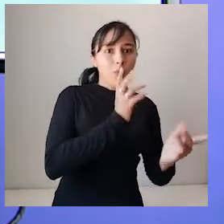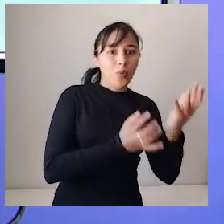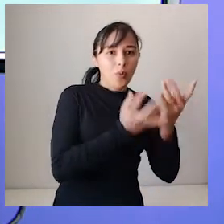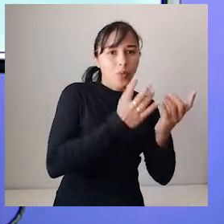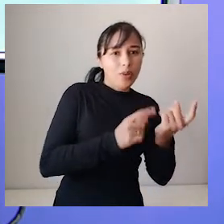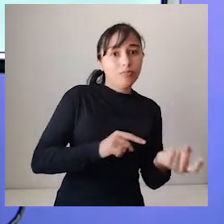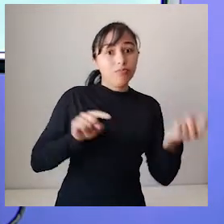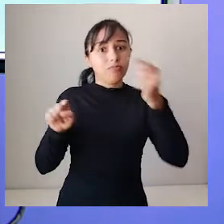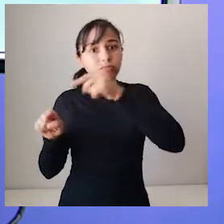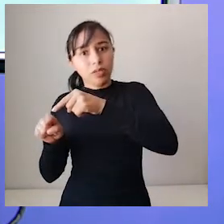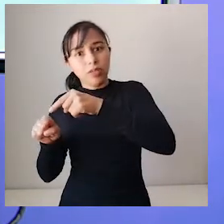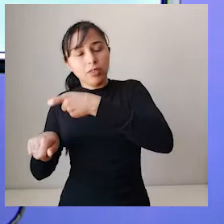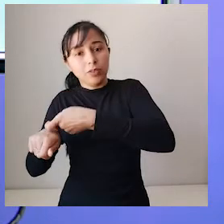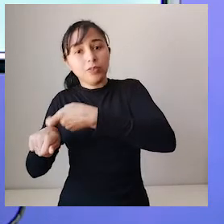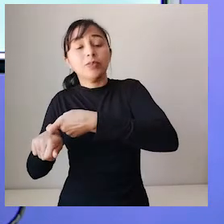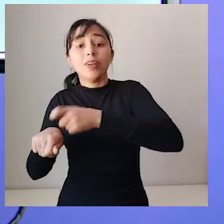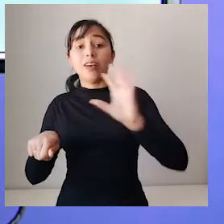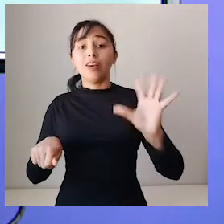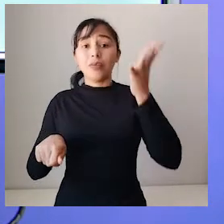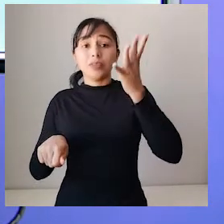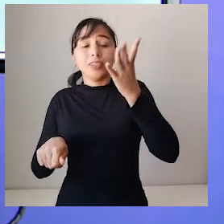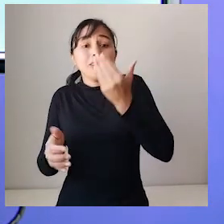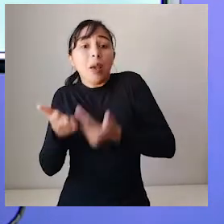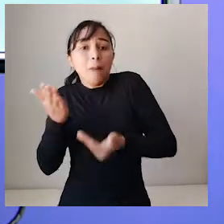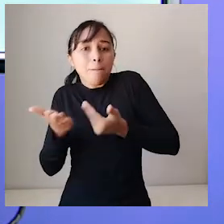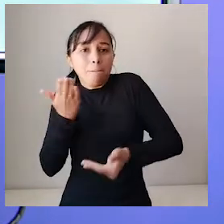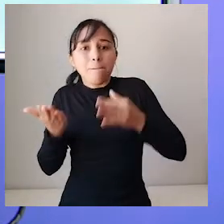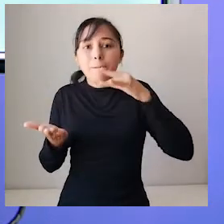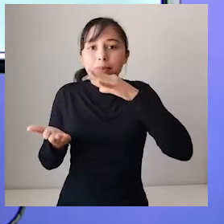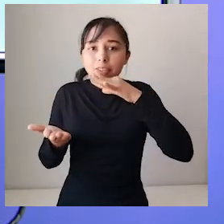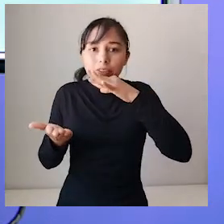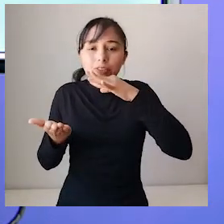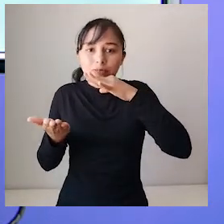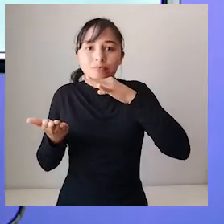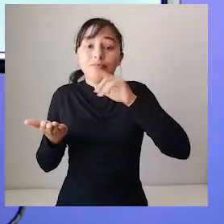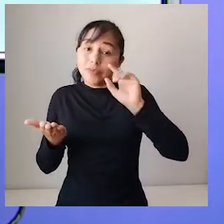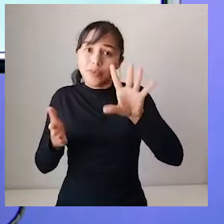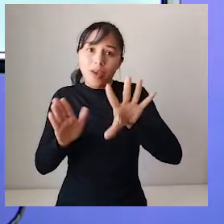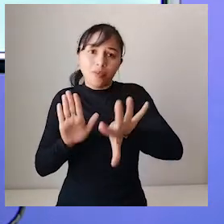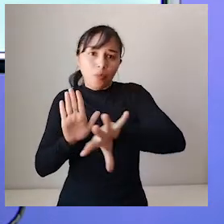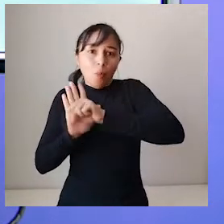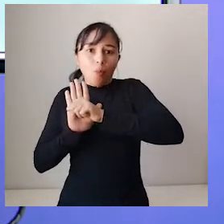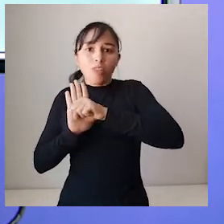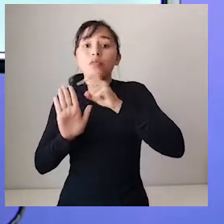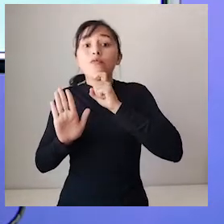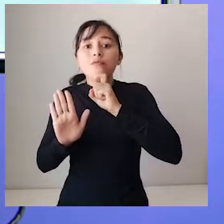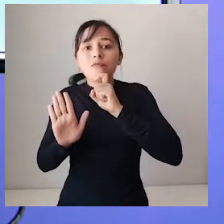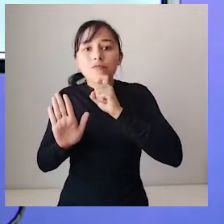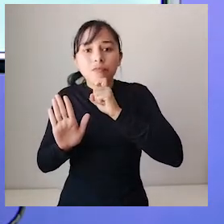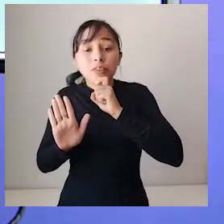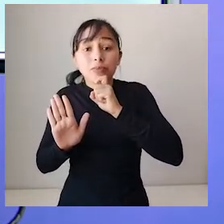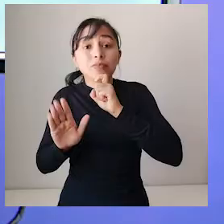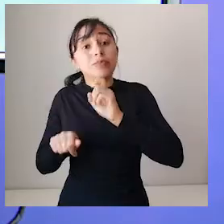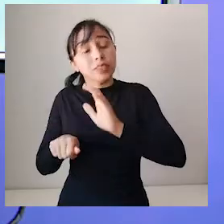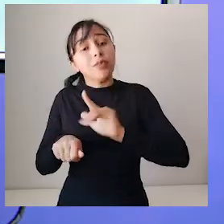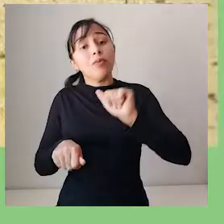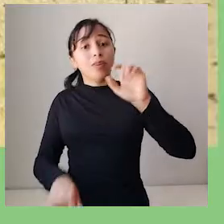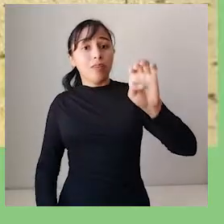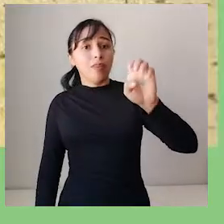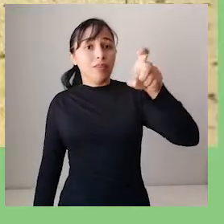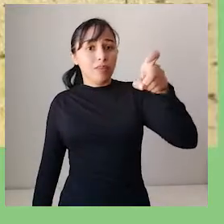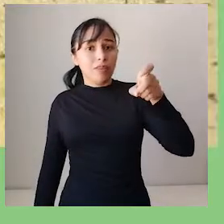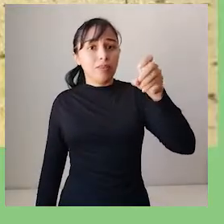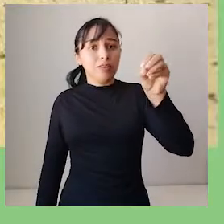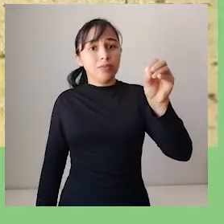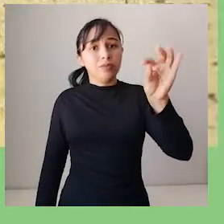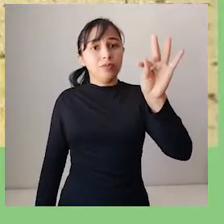o sólido, a perda de energia, ficando mais frio. Então, são processos exotérmicos.